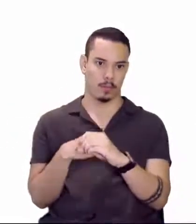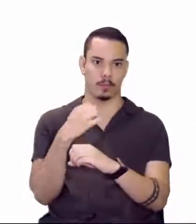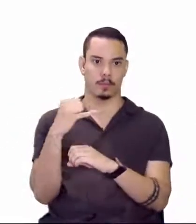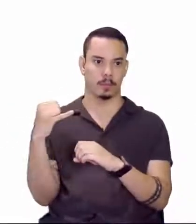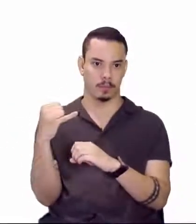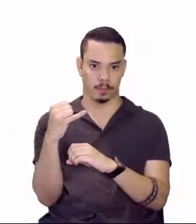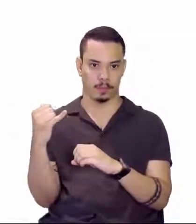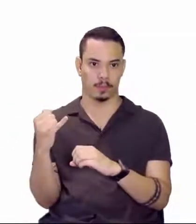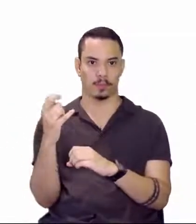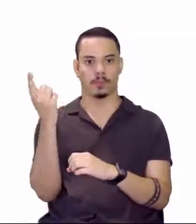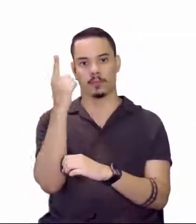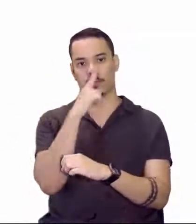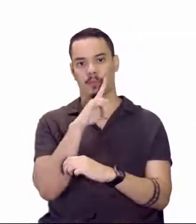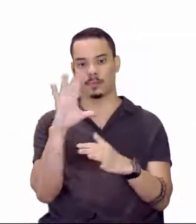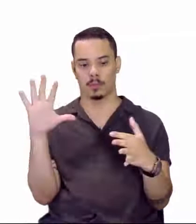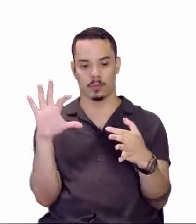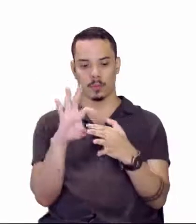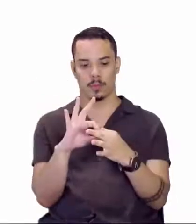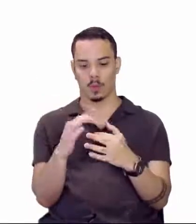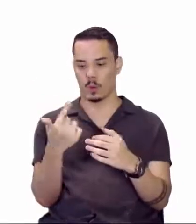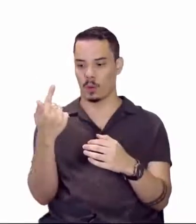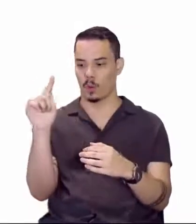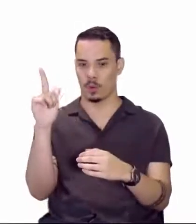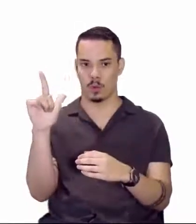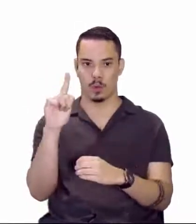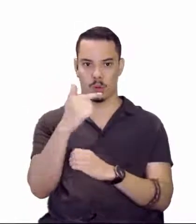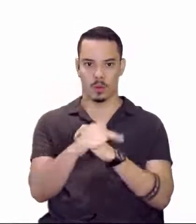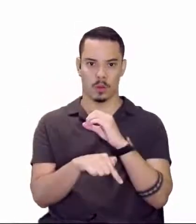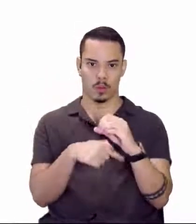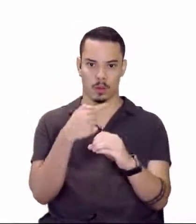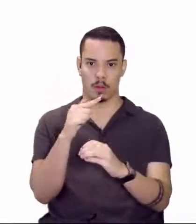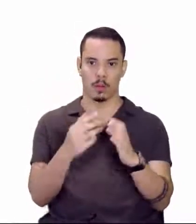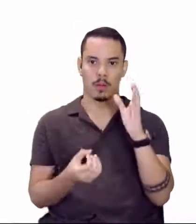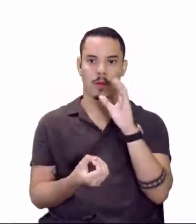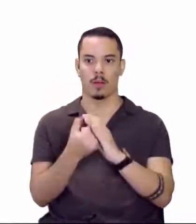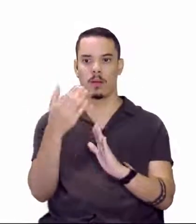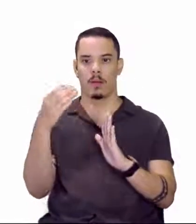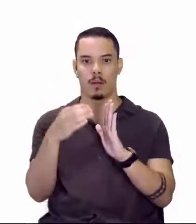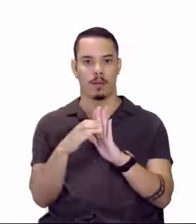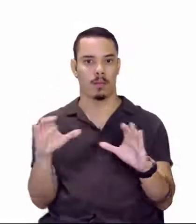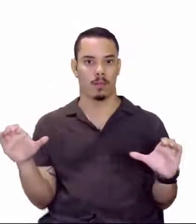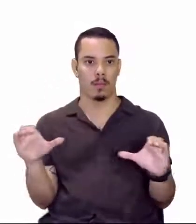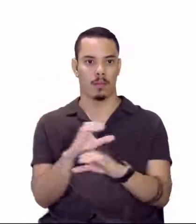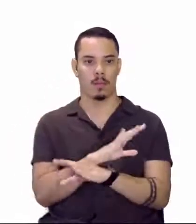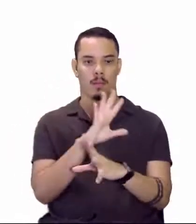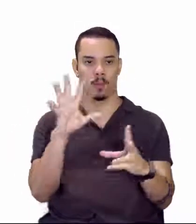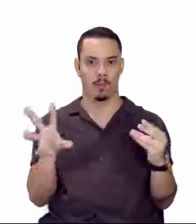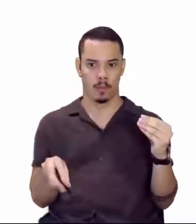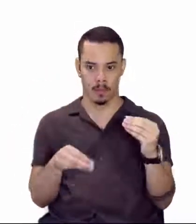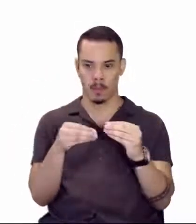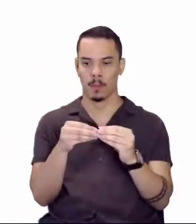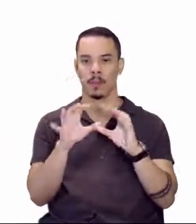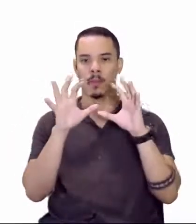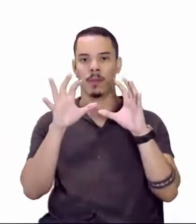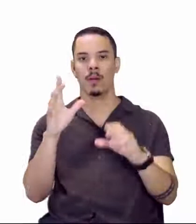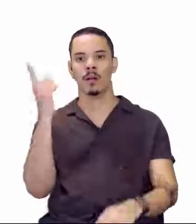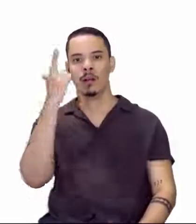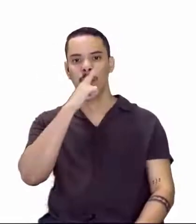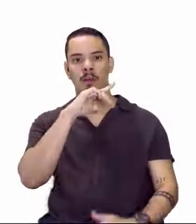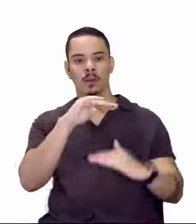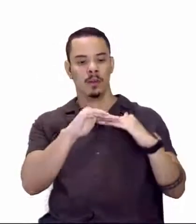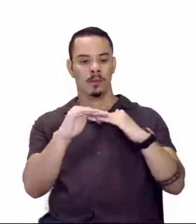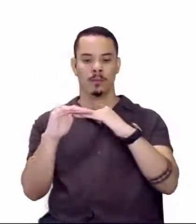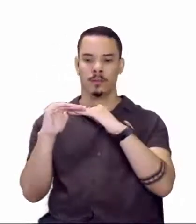camada para ligarem-se a outros átomos e formar substâncias compostas, obtendo assim a